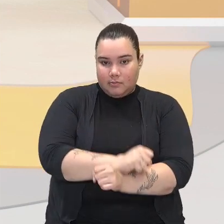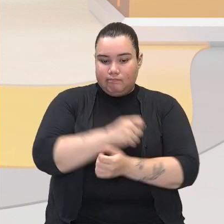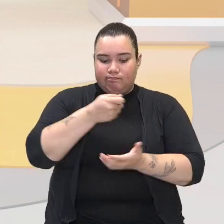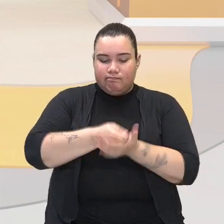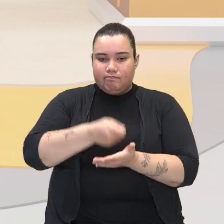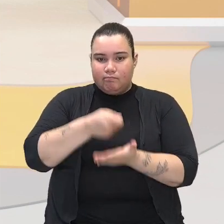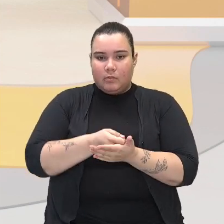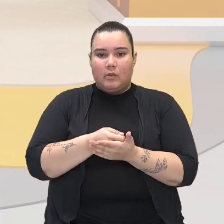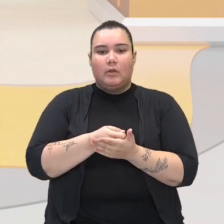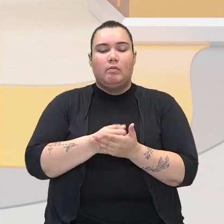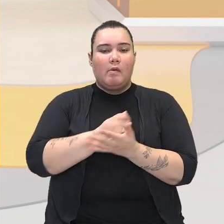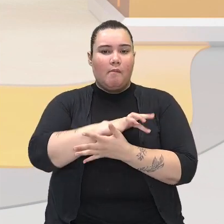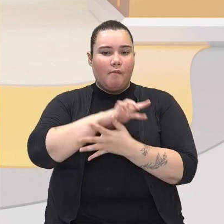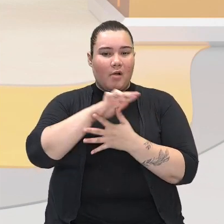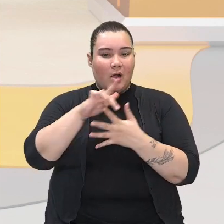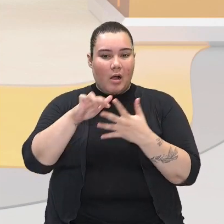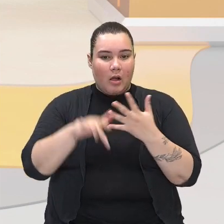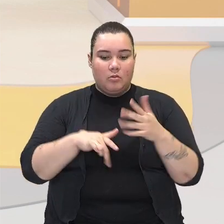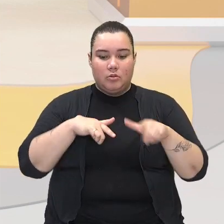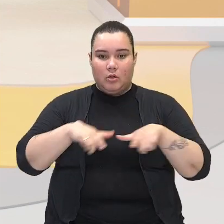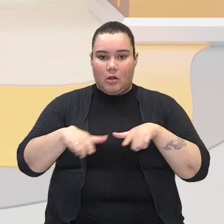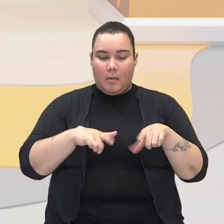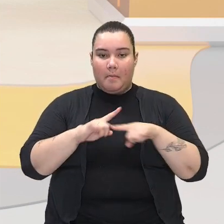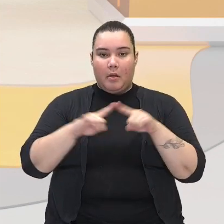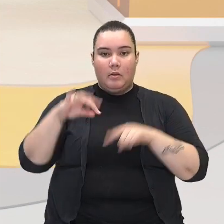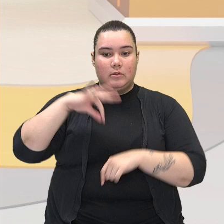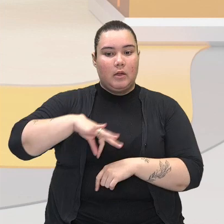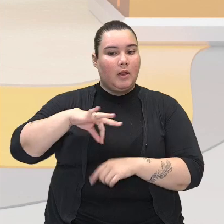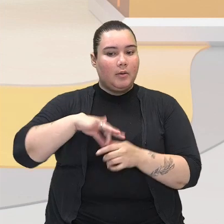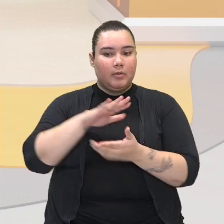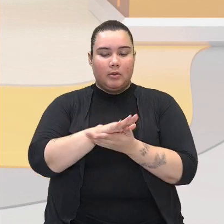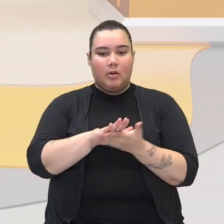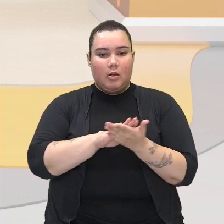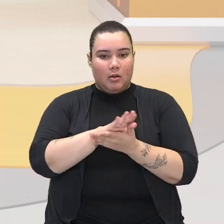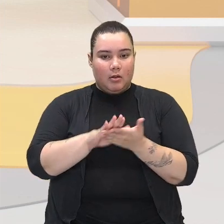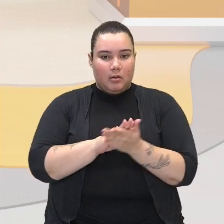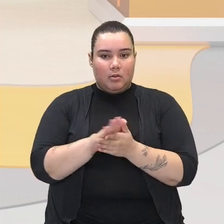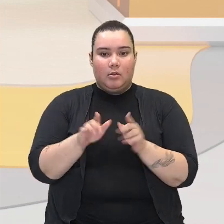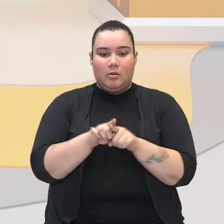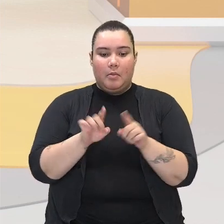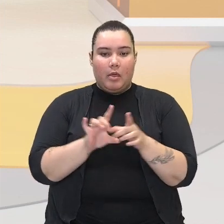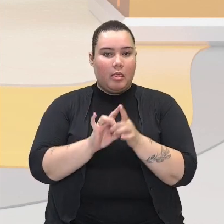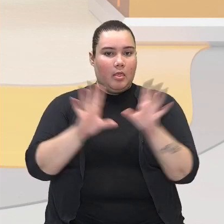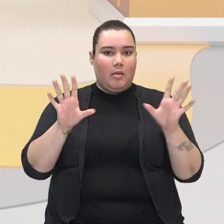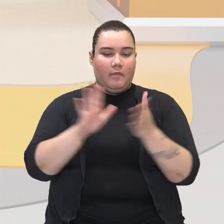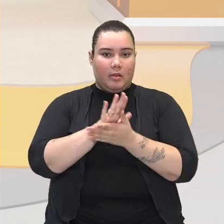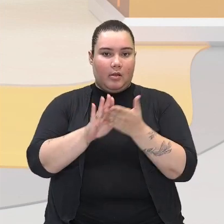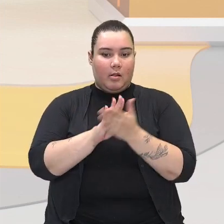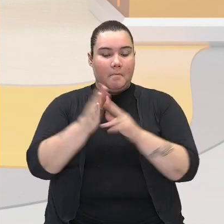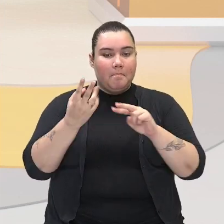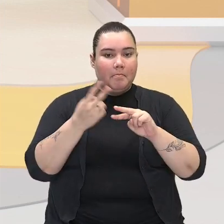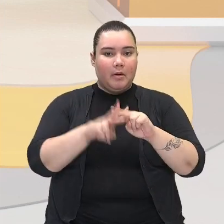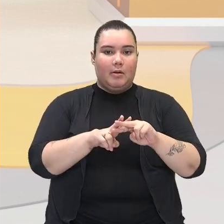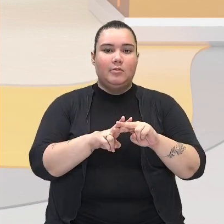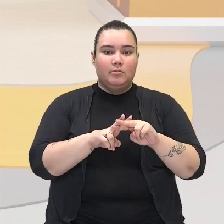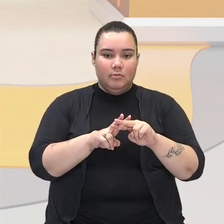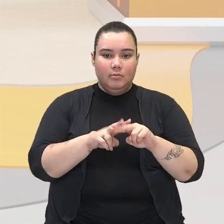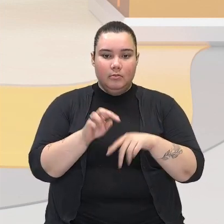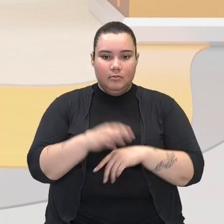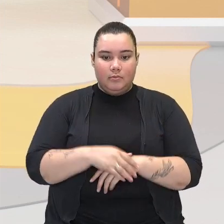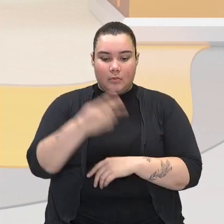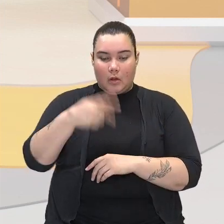a executar tarefas sem remuneração e sem direito à liberdade. A escravidão no Brasil,